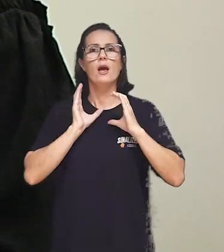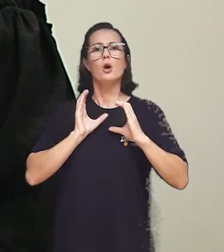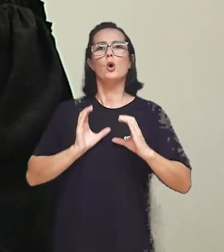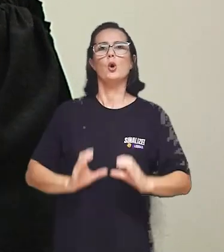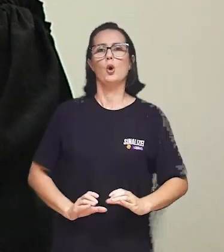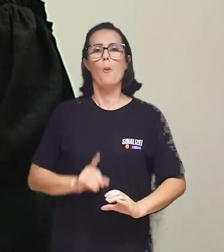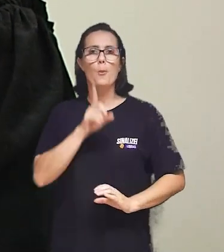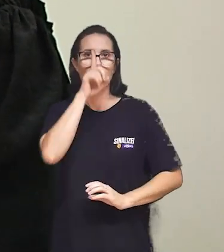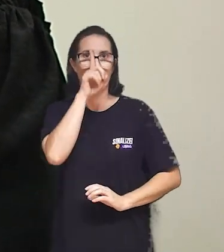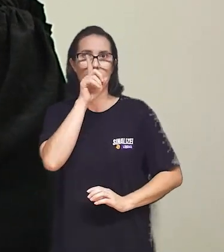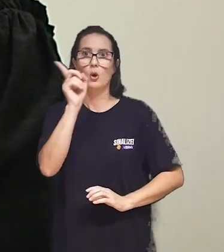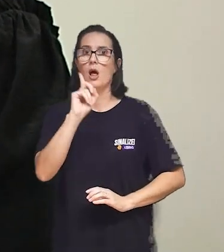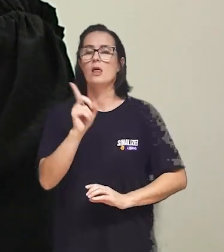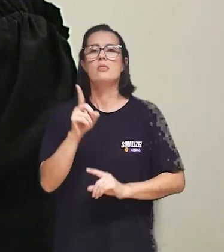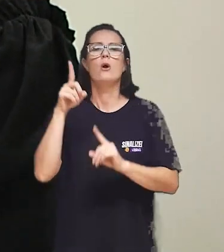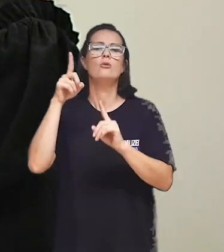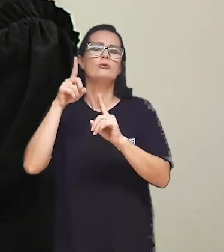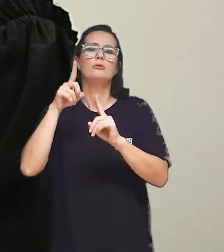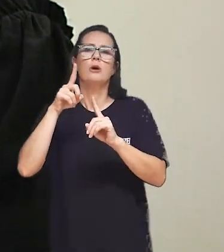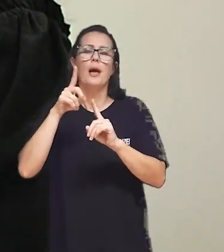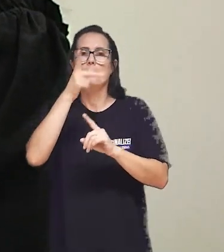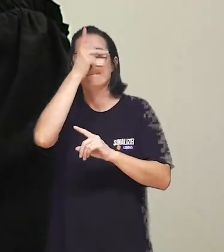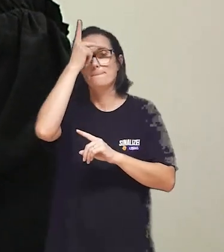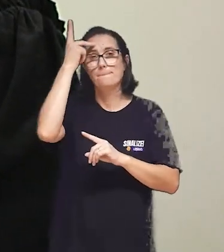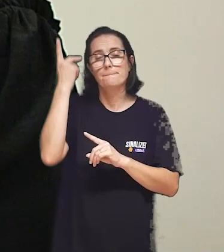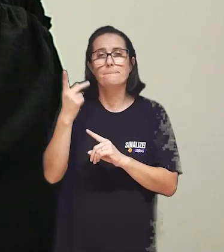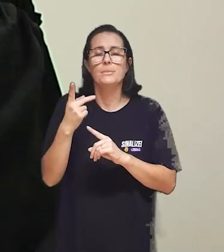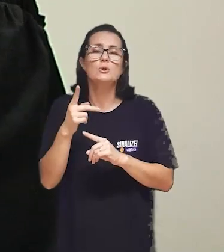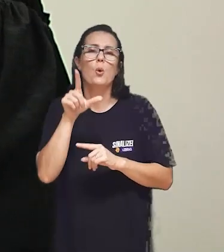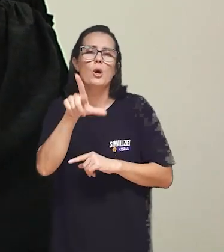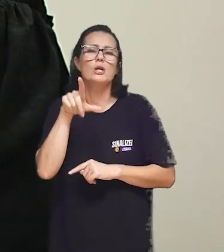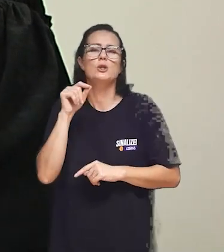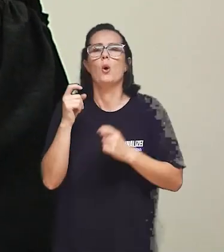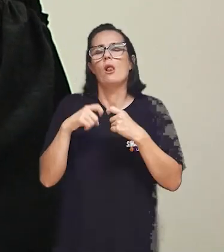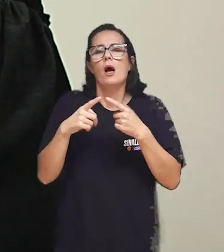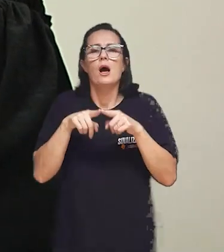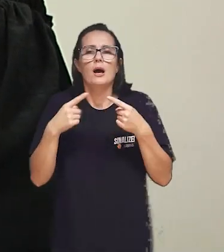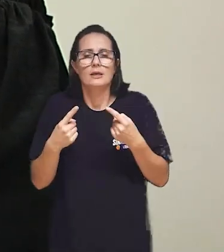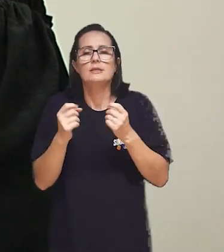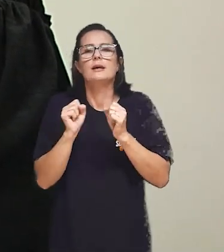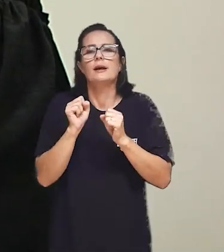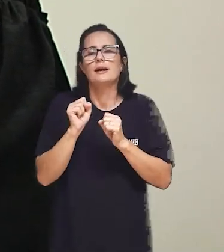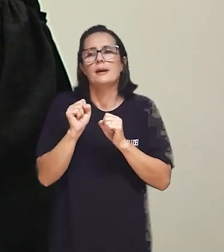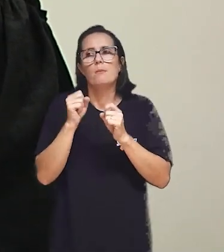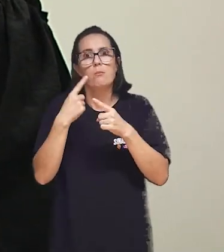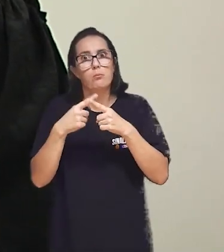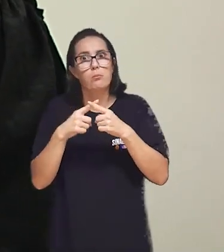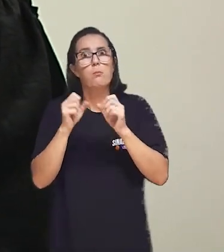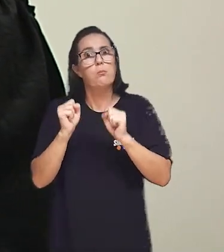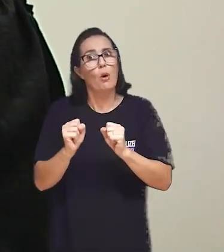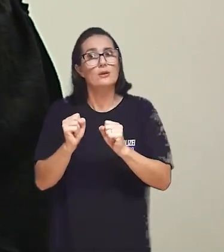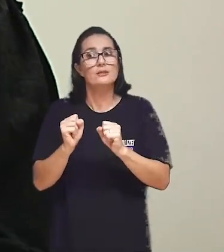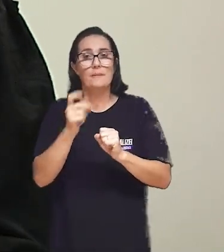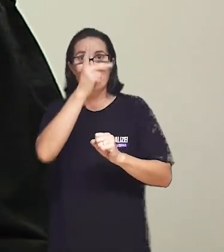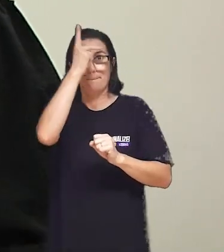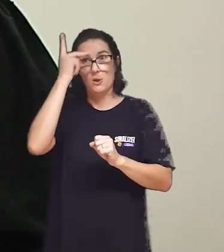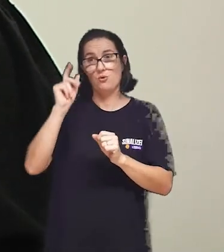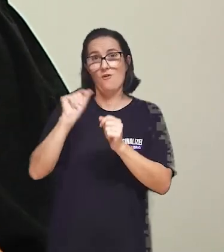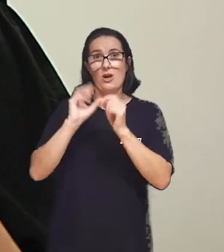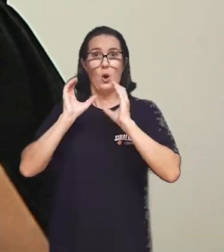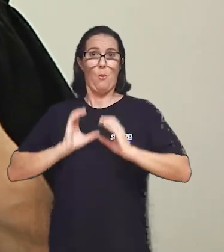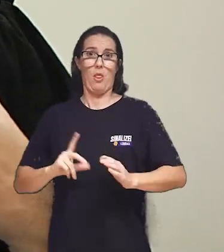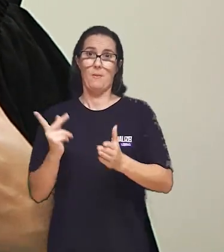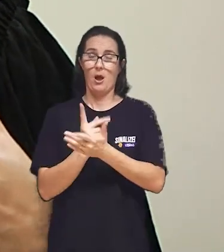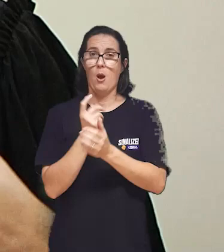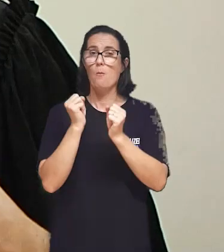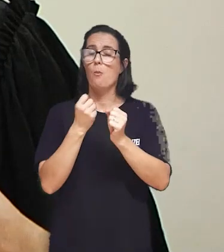Nós precisamos focar no que efetivamente pode trazer um prejuízo para o sangue coletado. Então, claro, toda doação